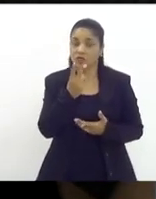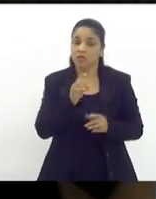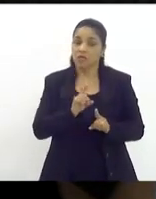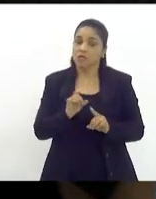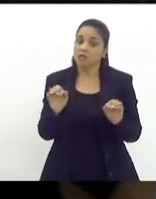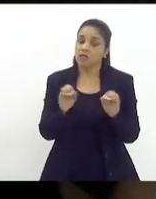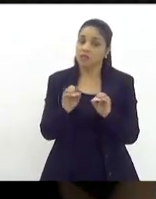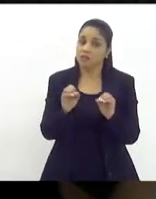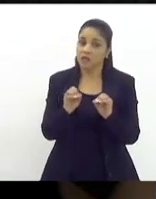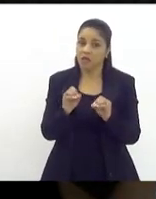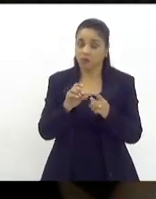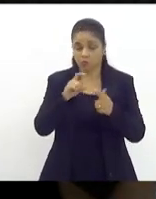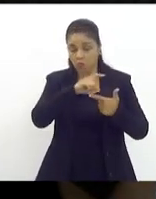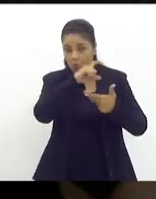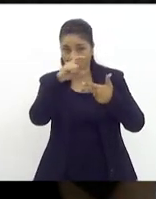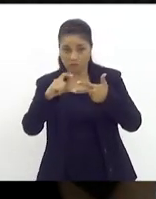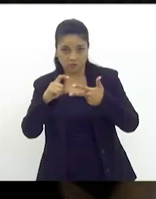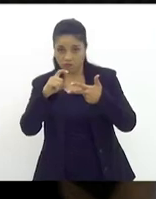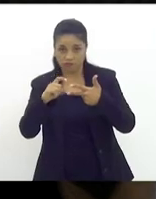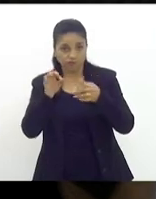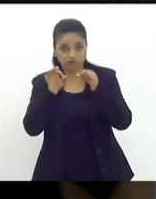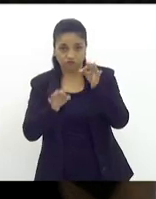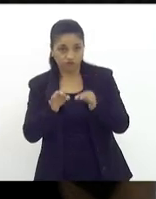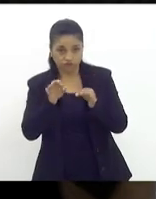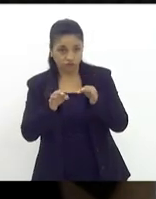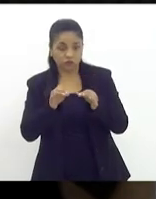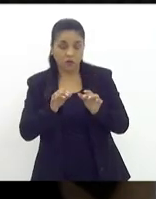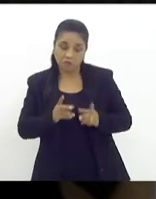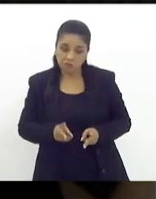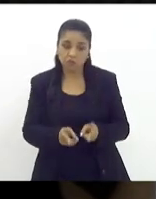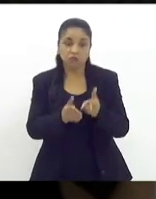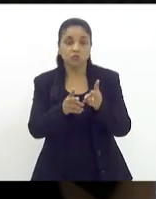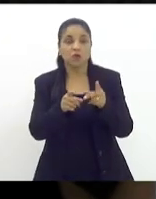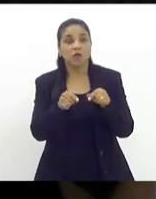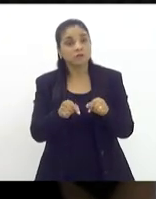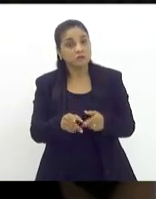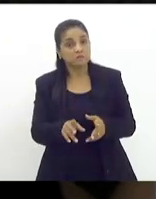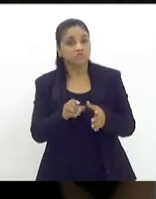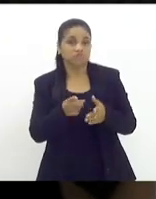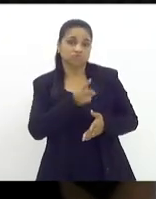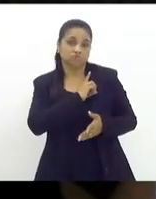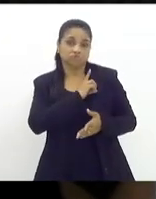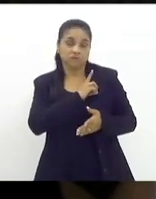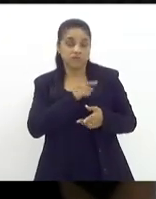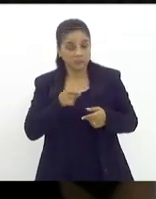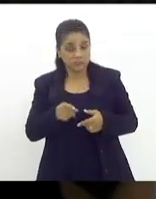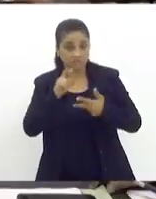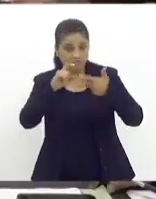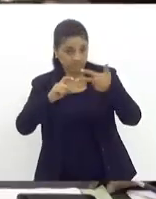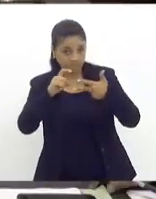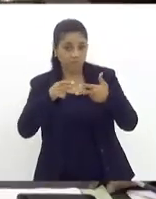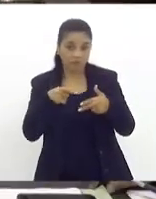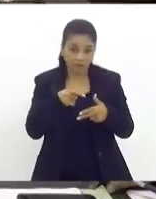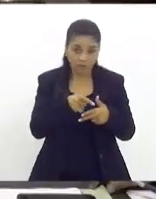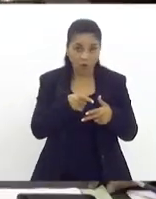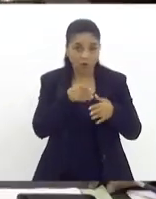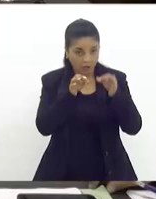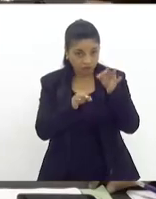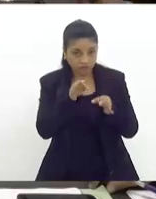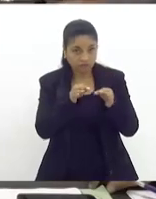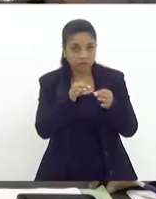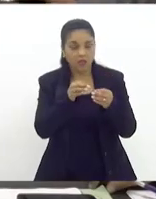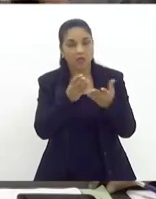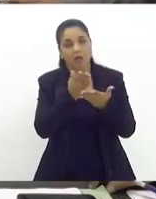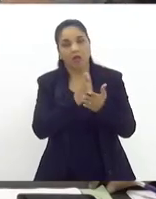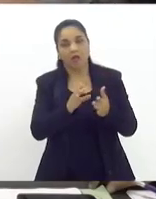do executivo foi à justiça, ela permanece. Mas na hora que for, evidentemente que cai, né? Tá certo. Presidente. Deputado Serafini. Bom,